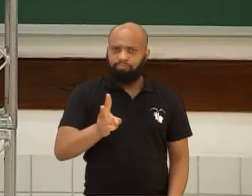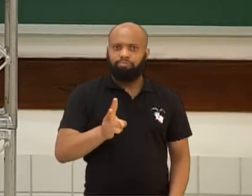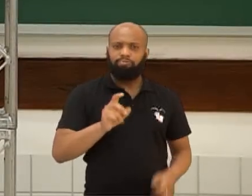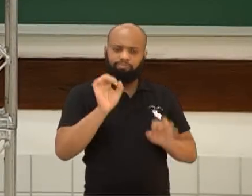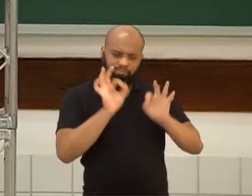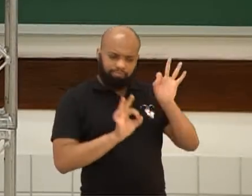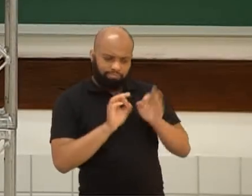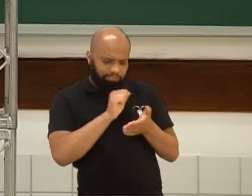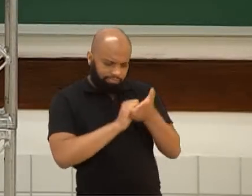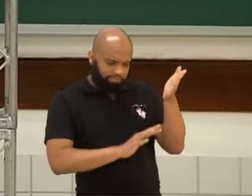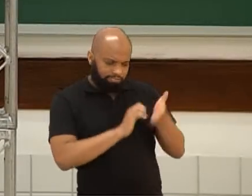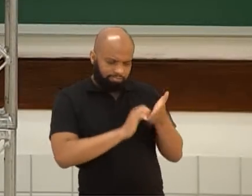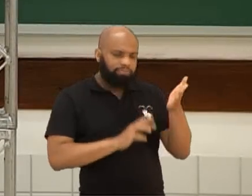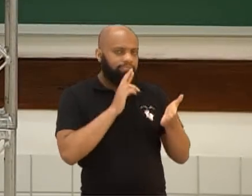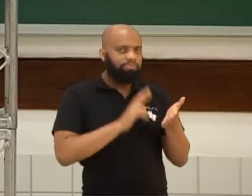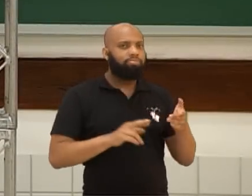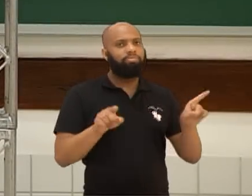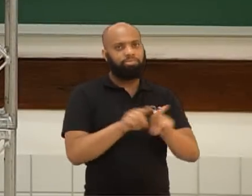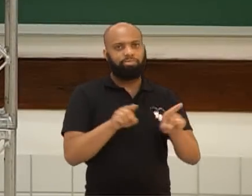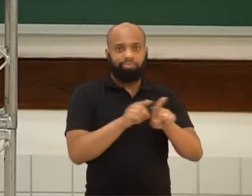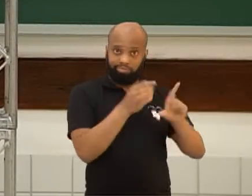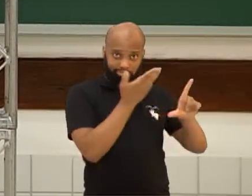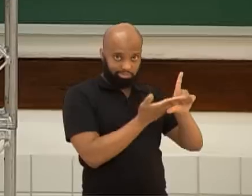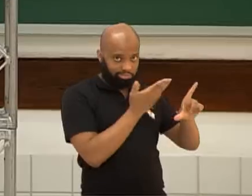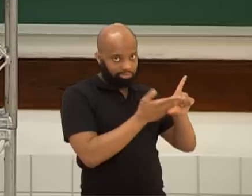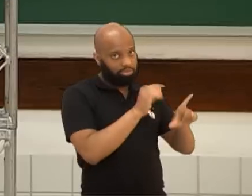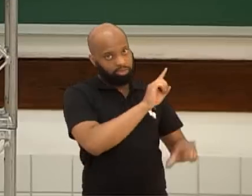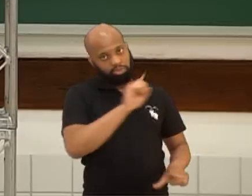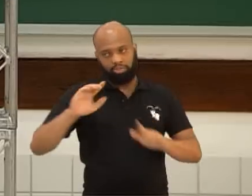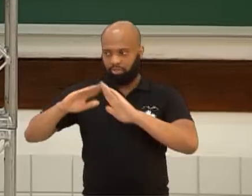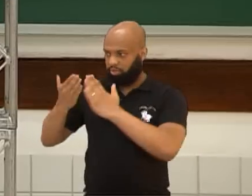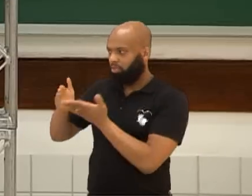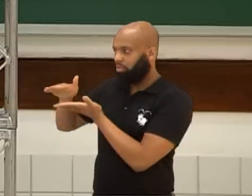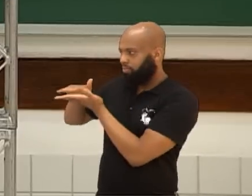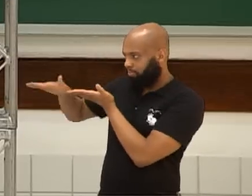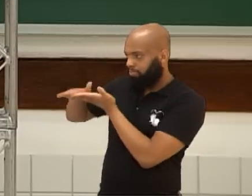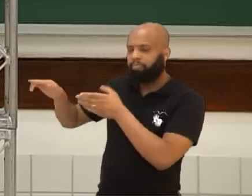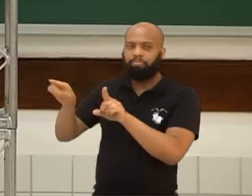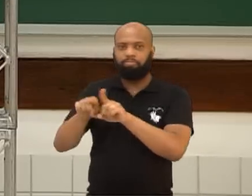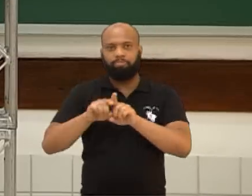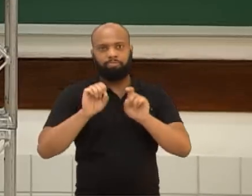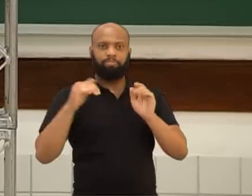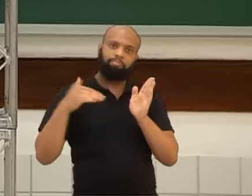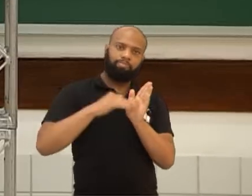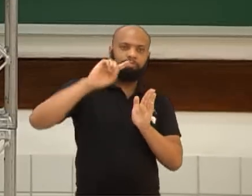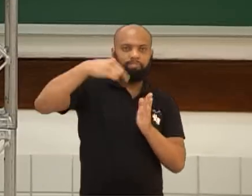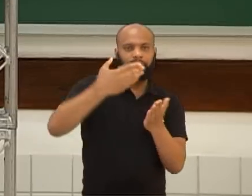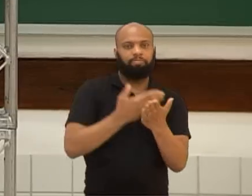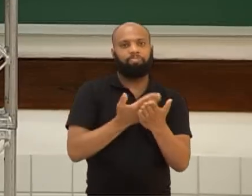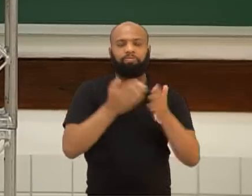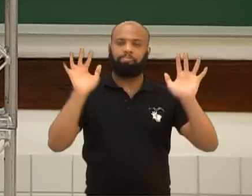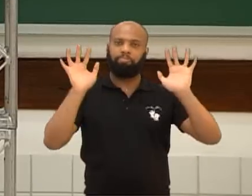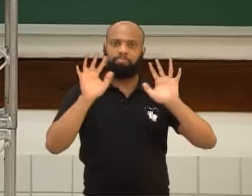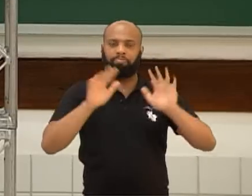organizando o caderno, façam suas atividades no Classroom ou busquem na escola suas atividades. Até breve.